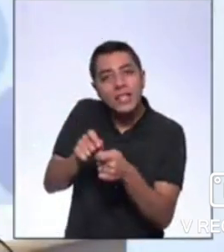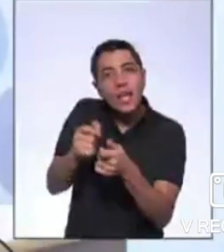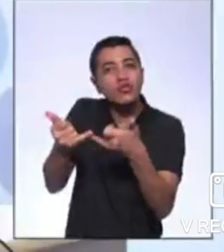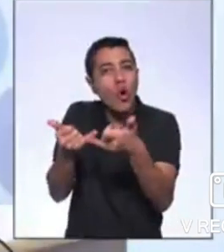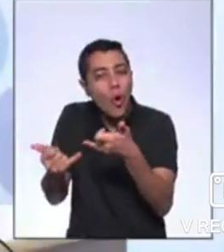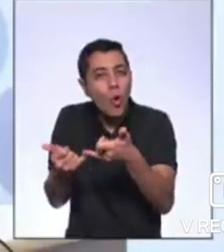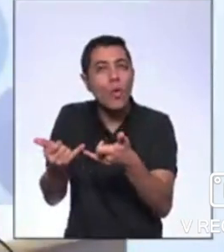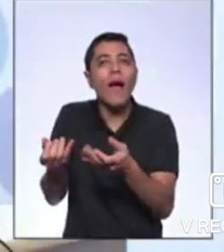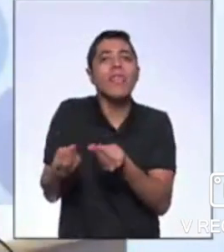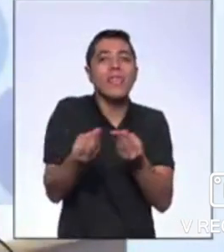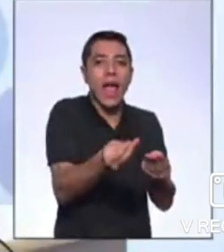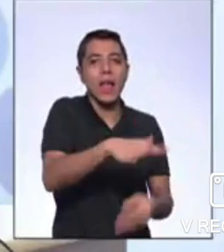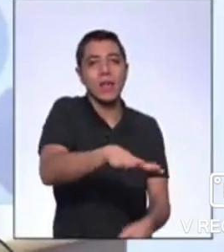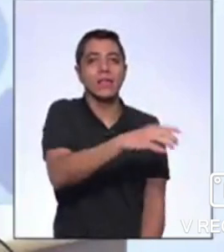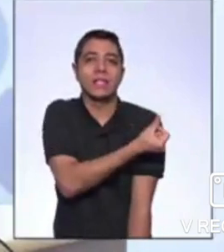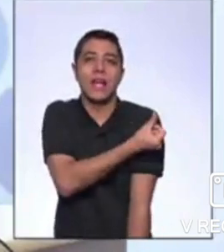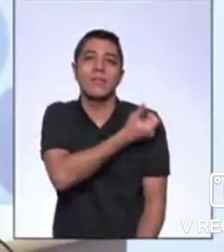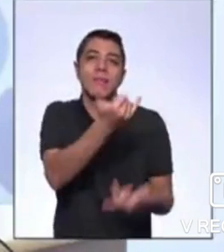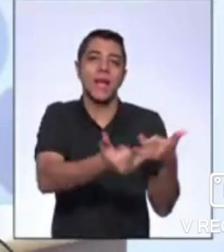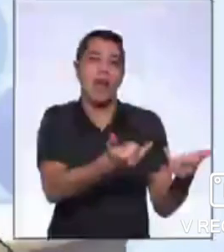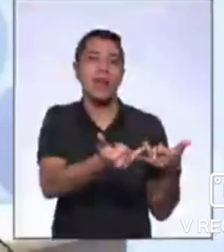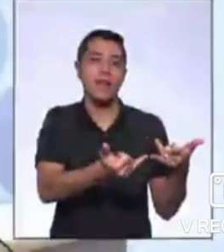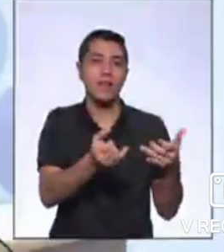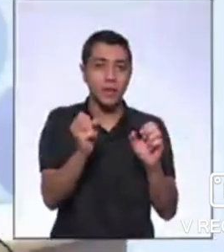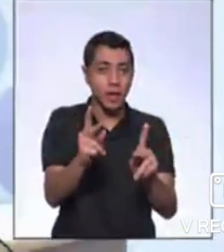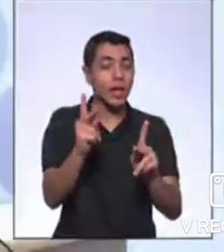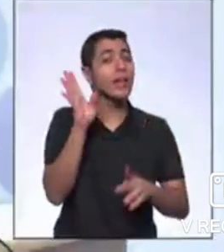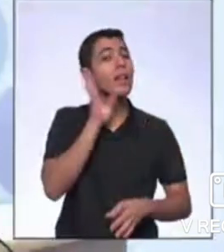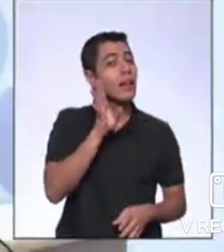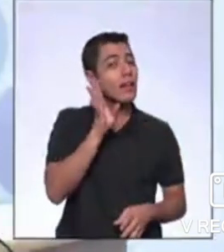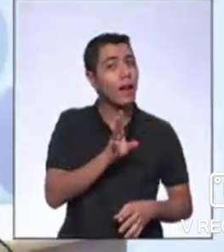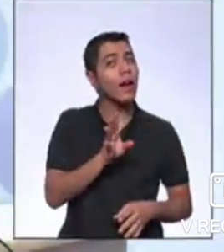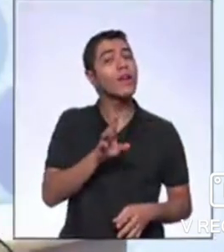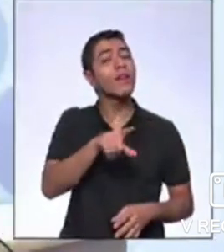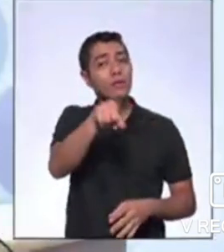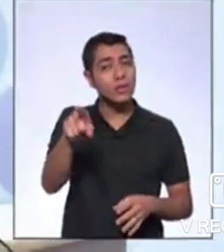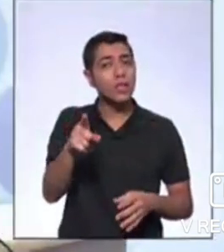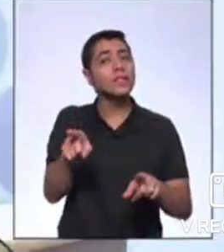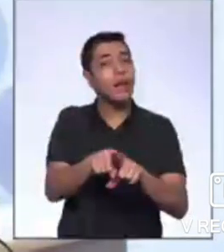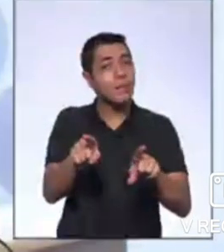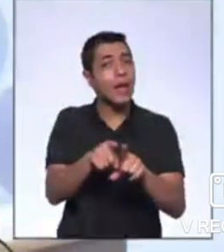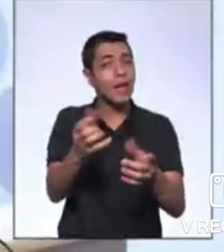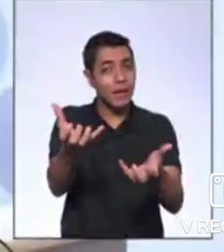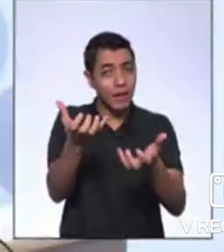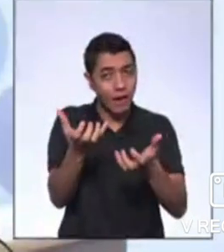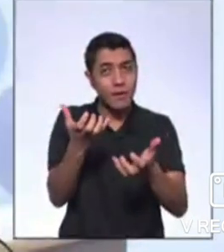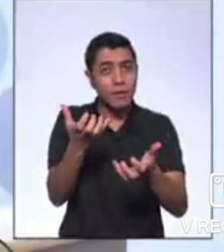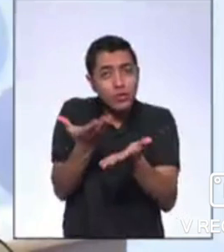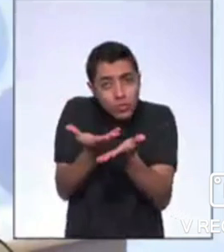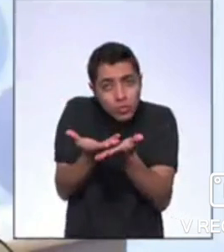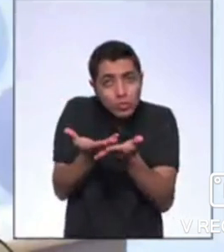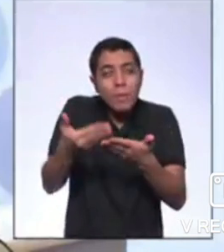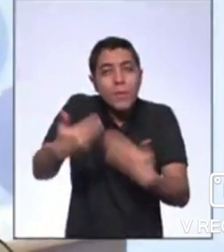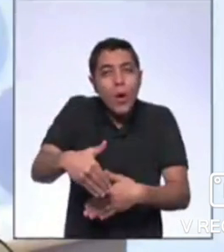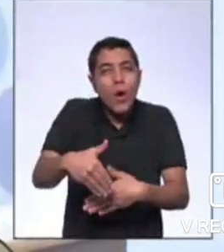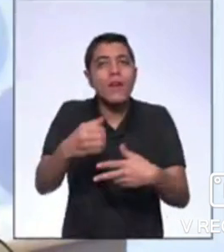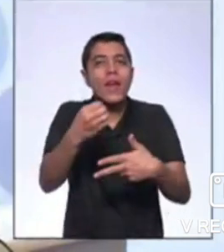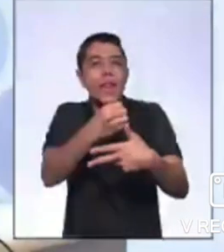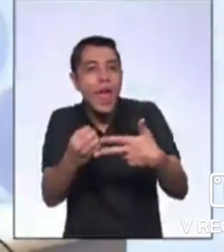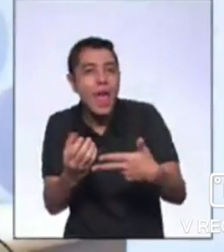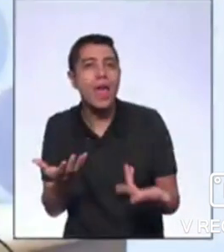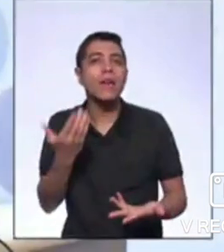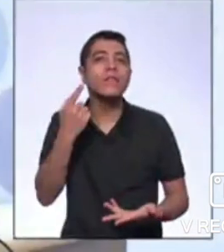os conteúdos e até uma técnica de estudo até para quem está se preparando para Enem e outros vestibulares, que acho que o pessoal do ensino médio